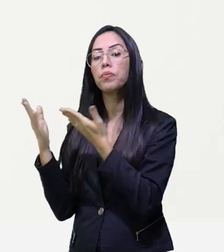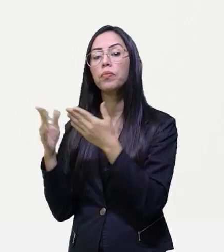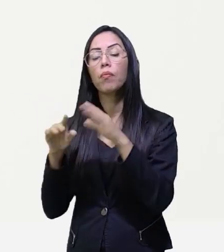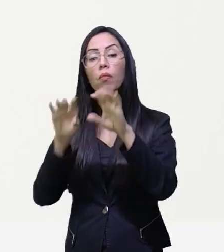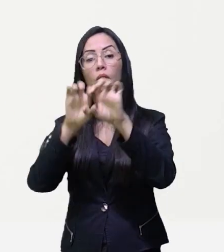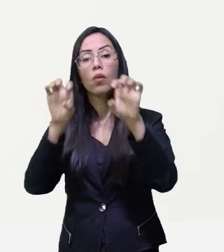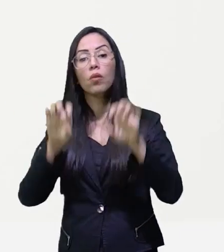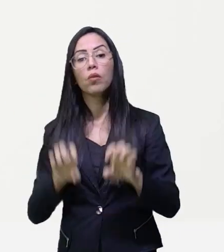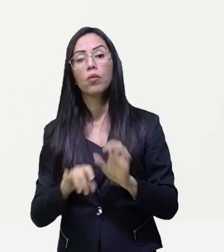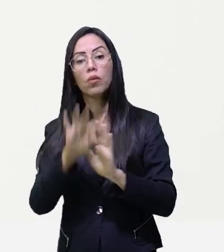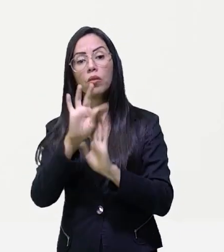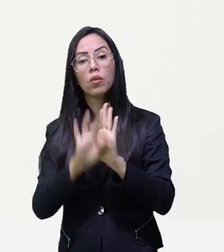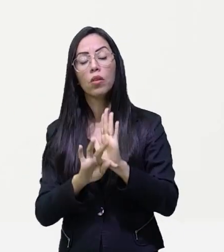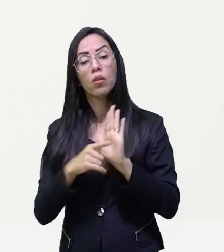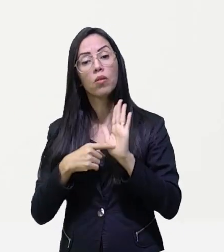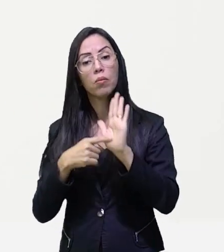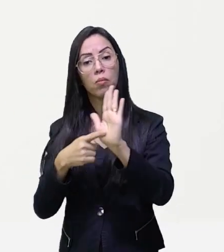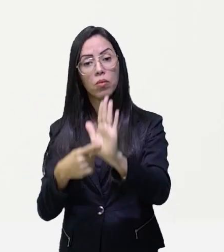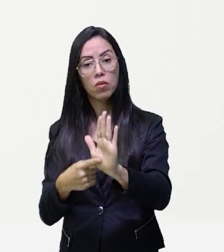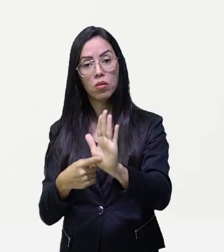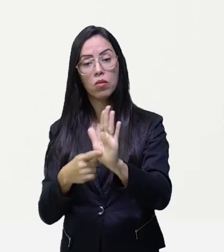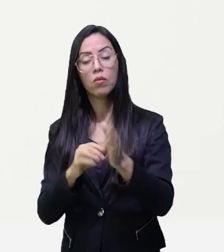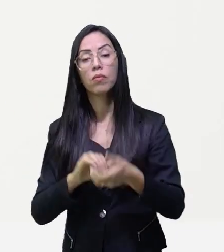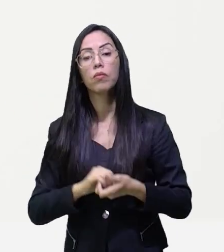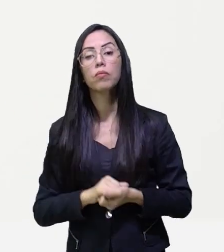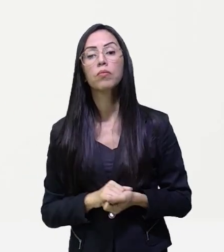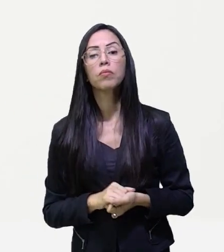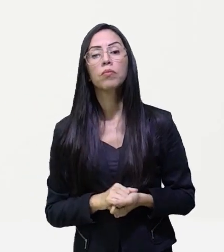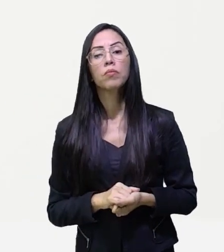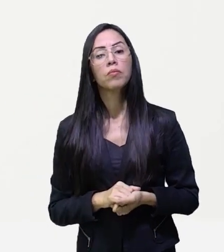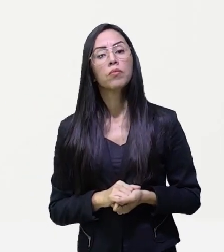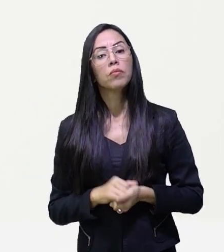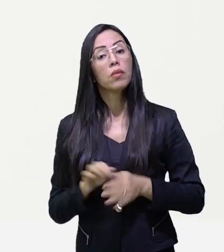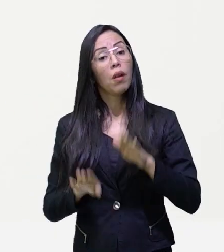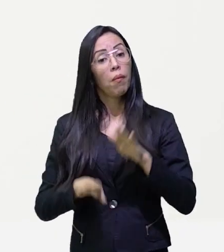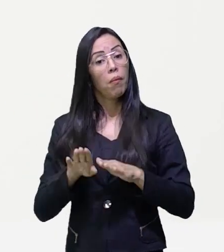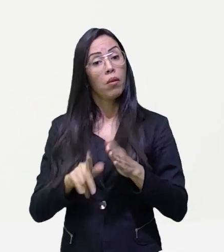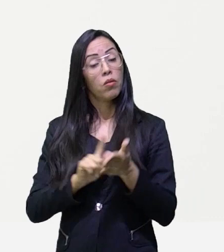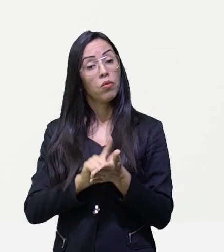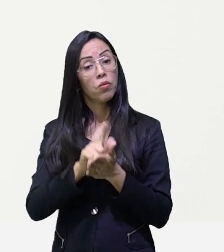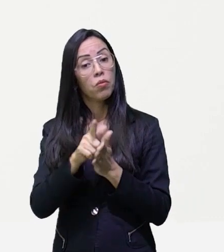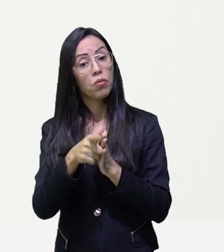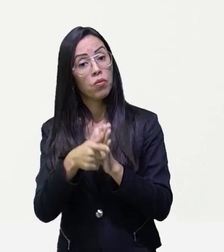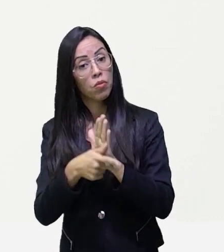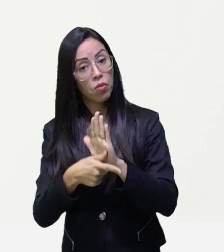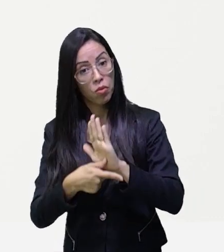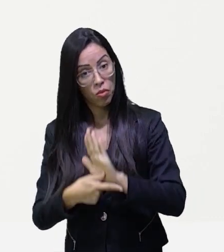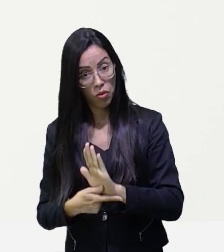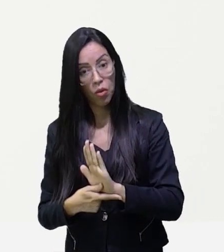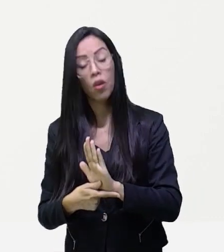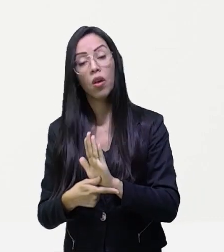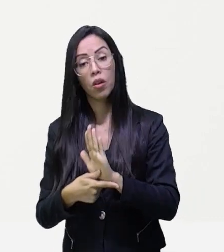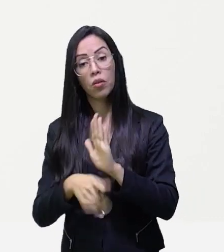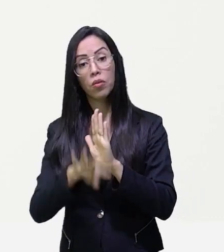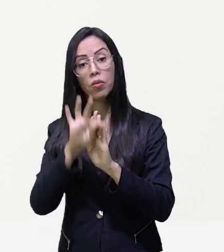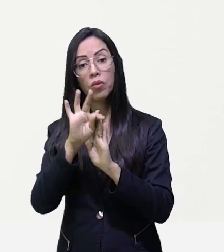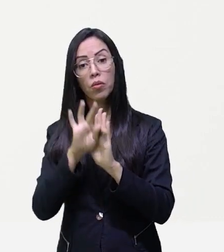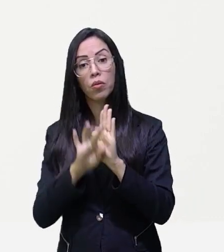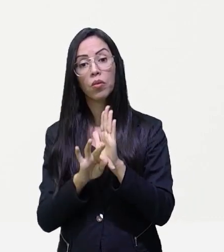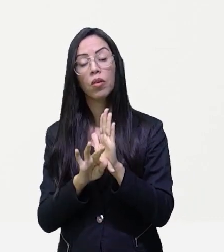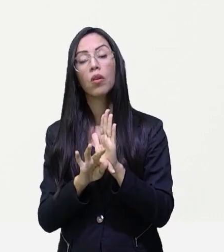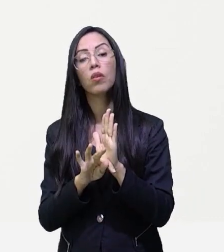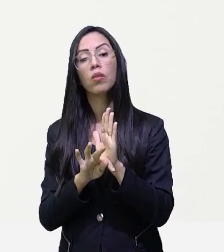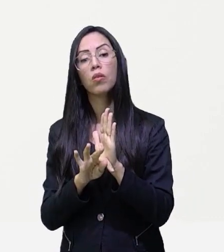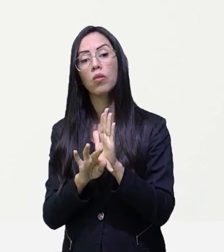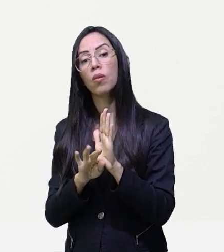Estrutura do texto expositivo. Depende do gênero e do suporte textual. Eu vou grifar